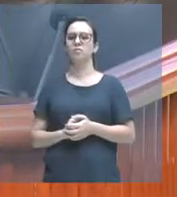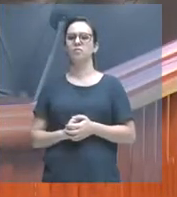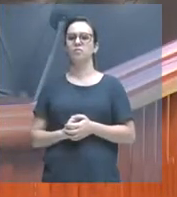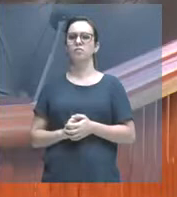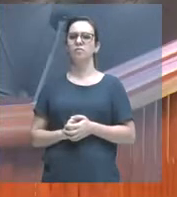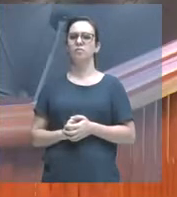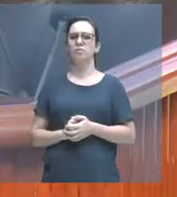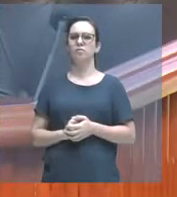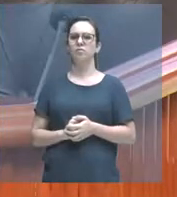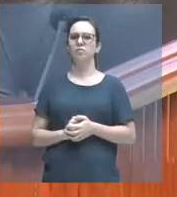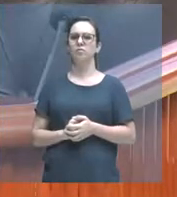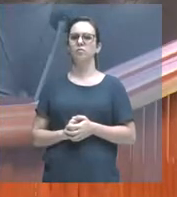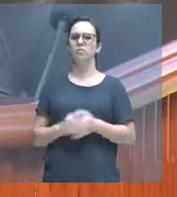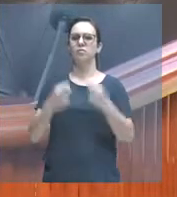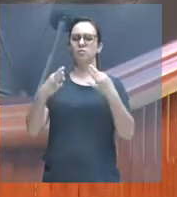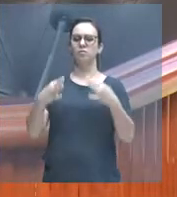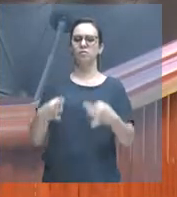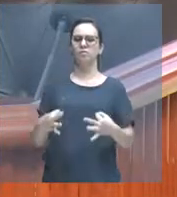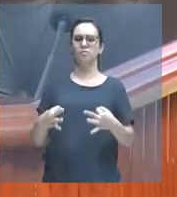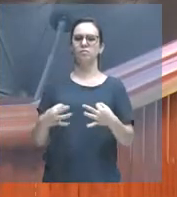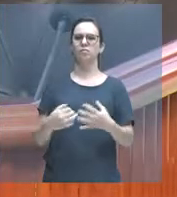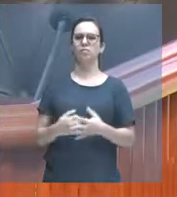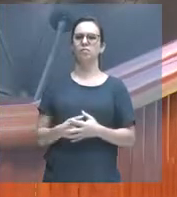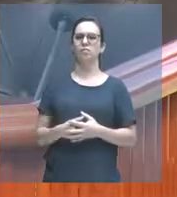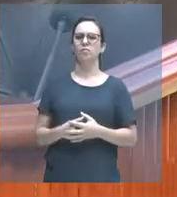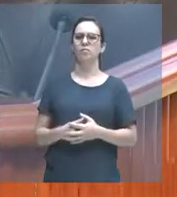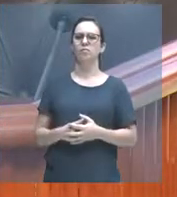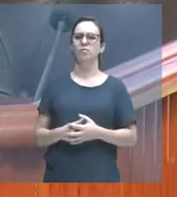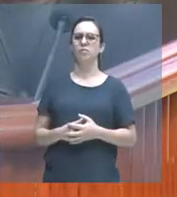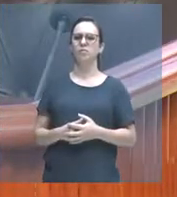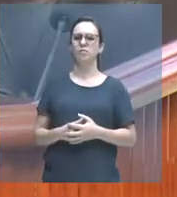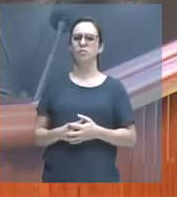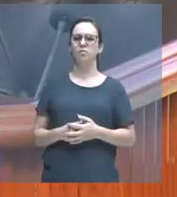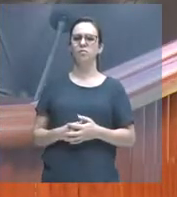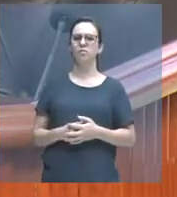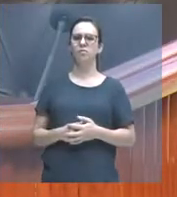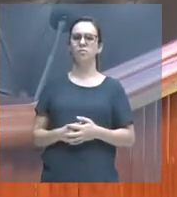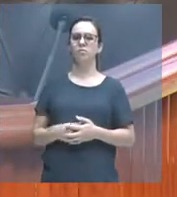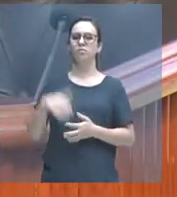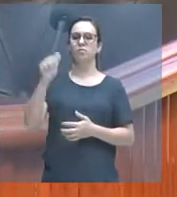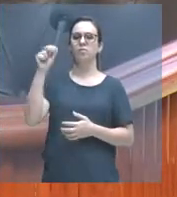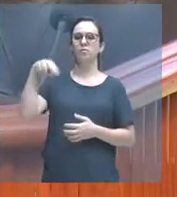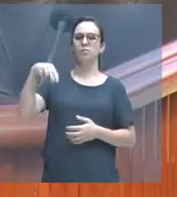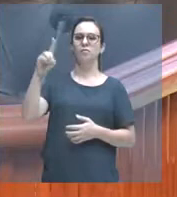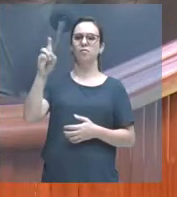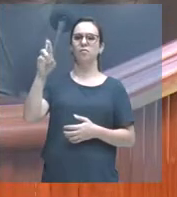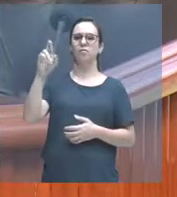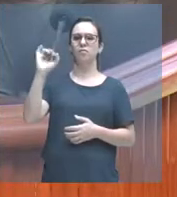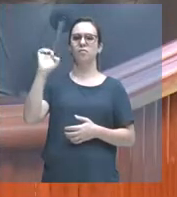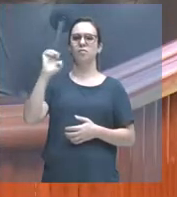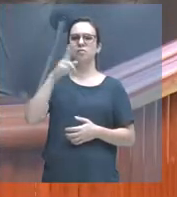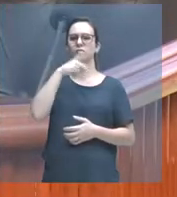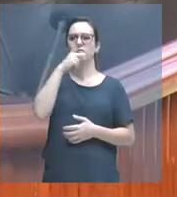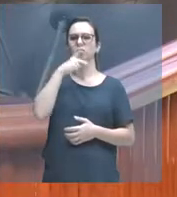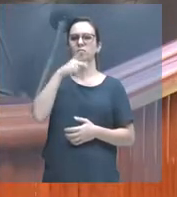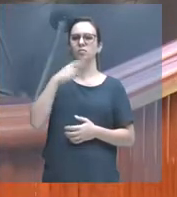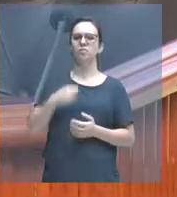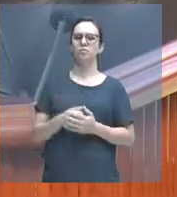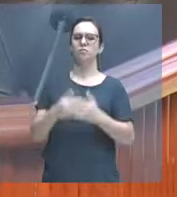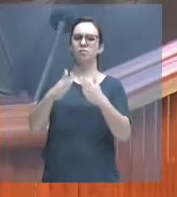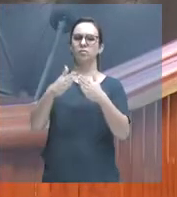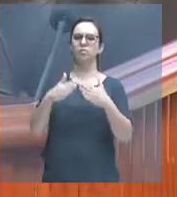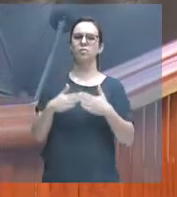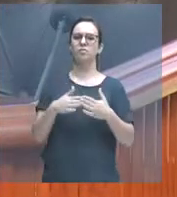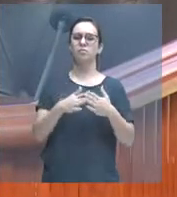veio uma justificativa da professora doutora Andréia da Unesp para você, dizendo que quero te pedir milhões